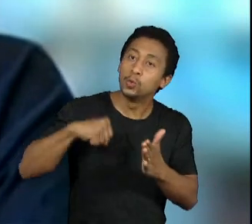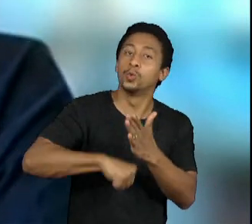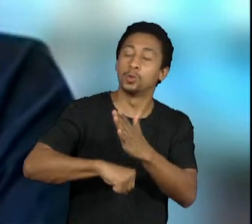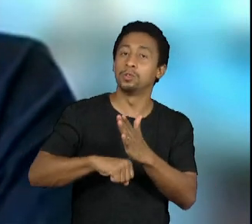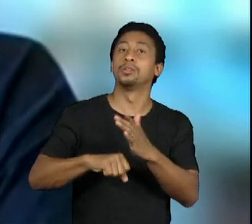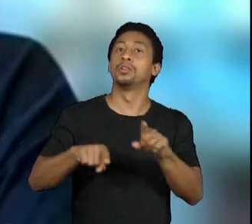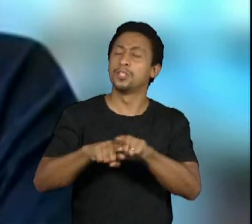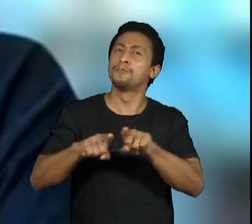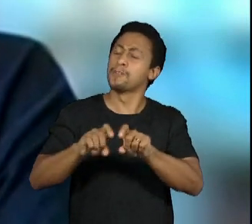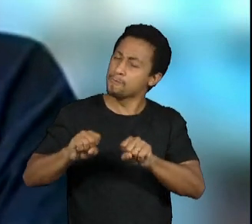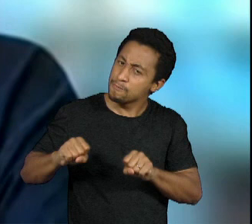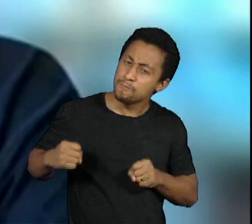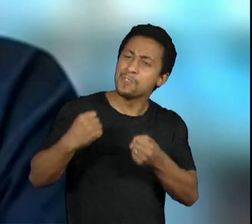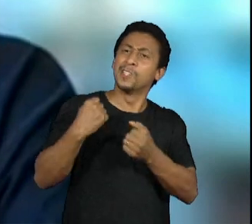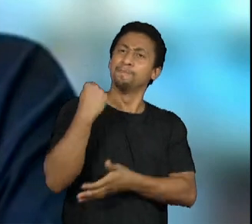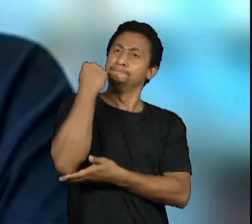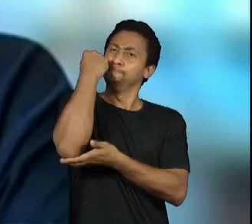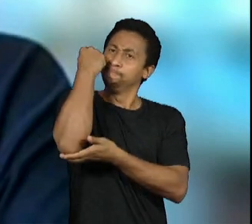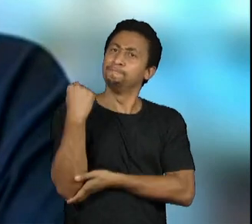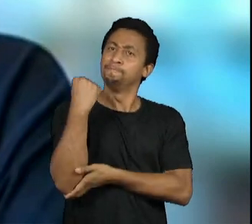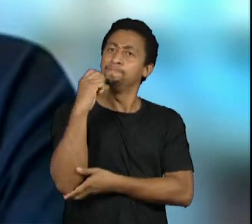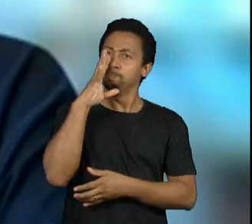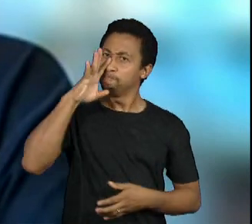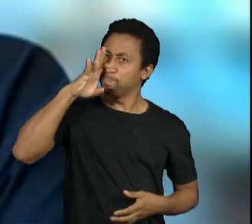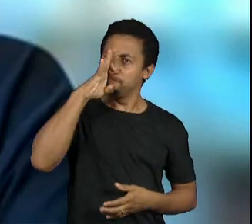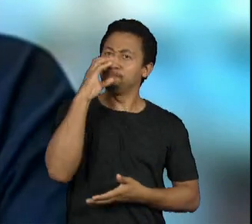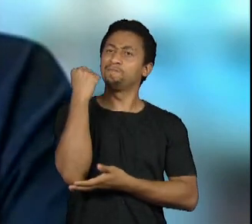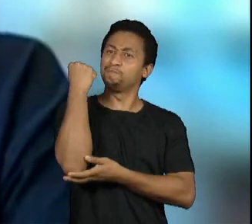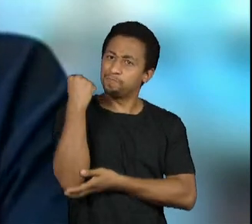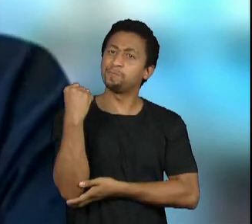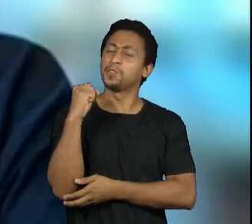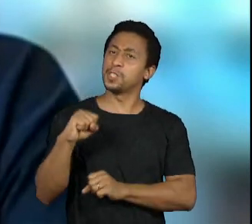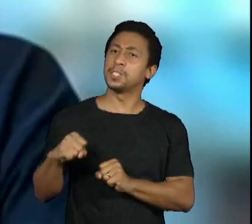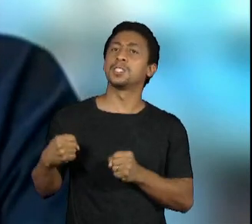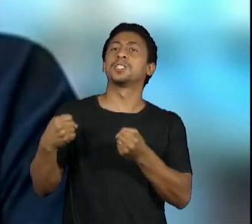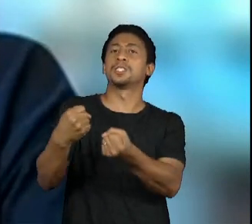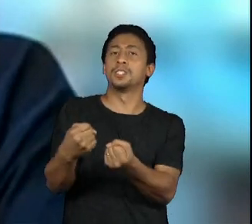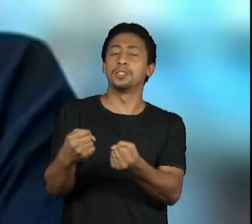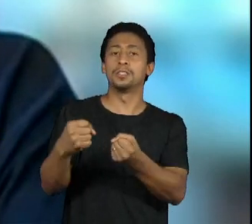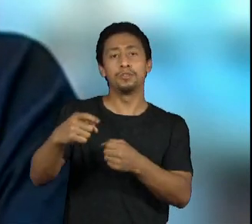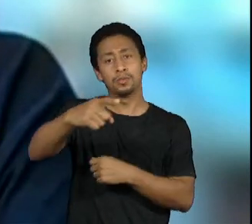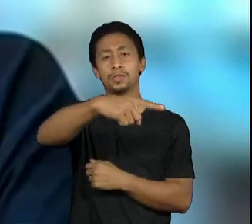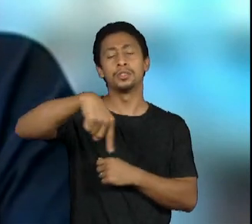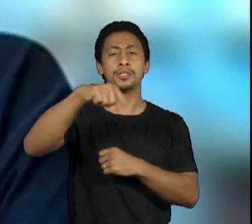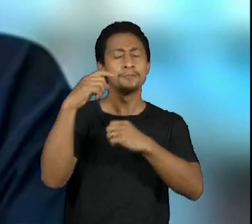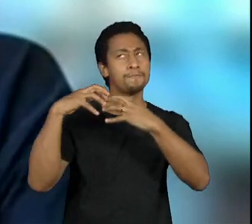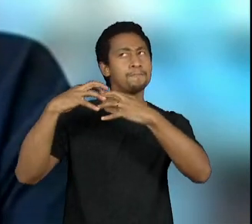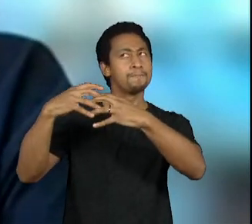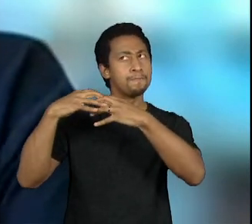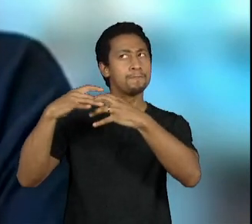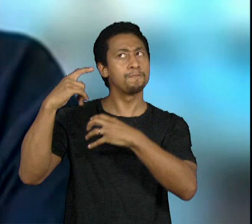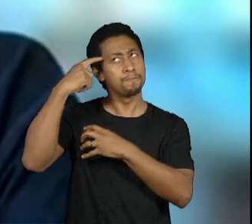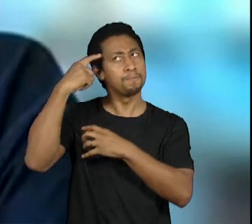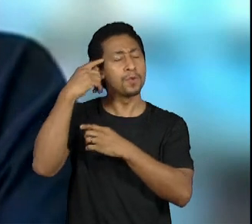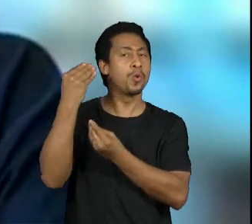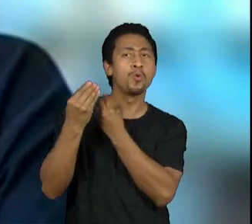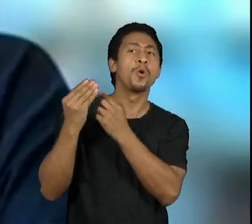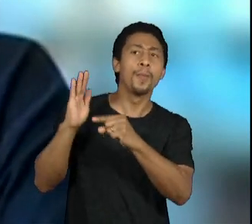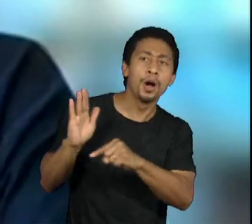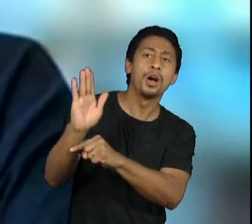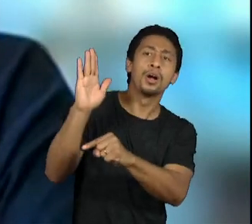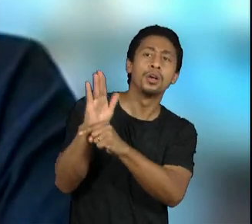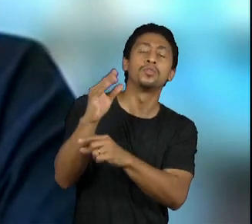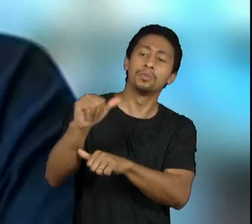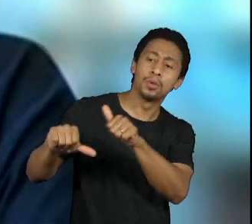de resistência para que a gente possa refletir sobre a nossa realidade, pensar como é que nós queremos